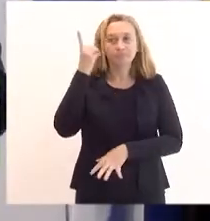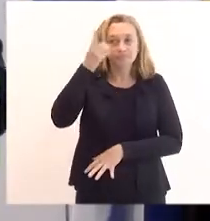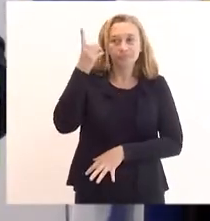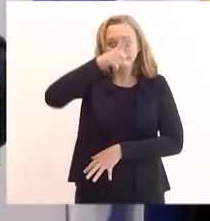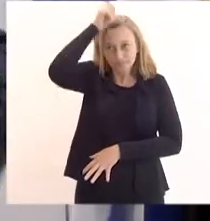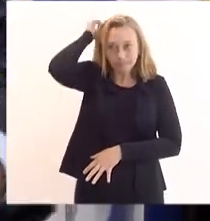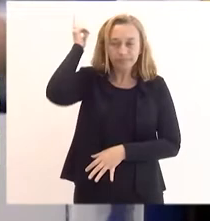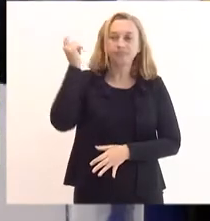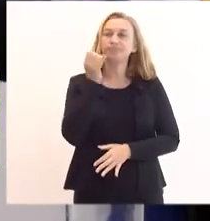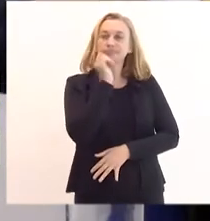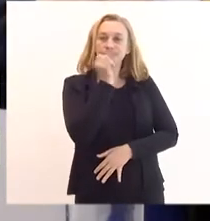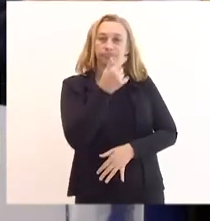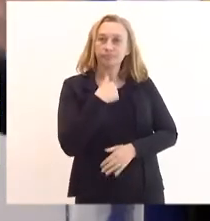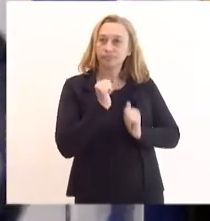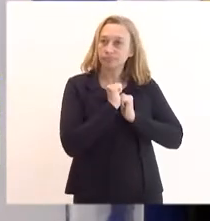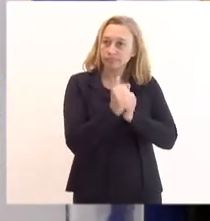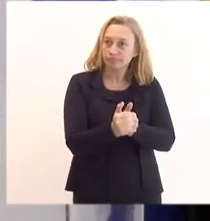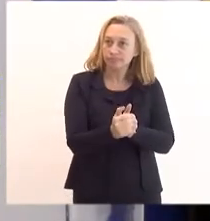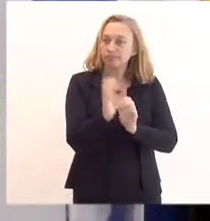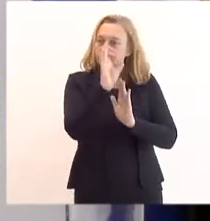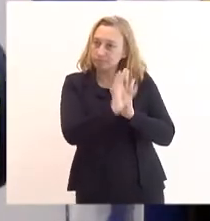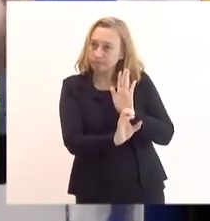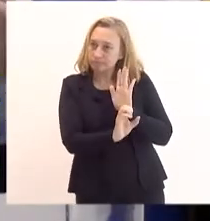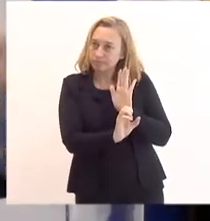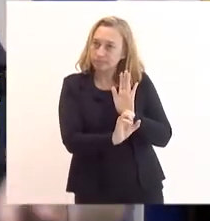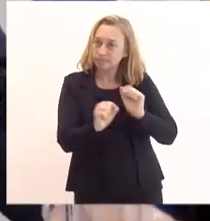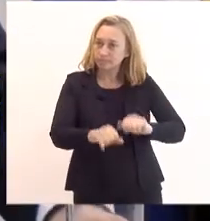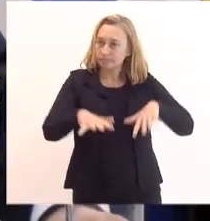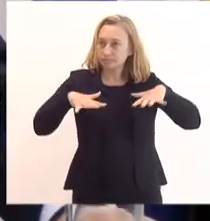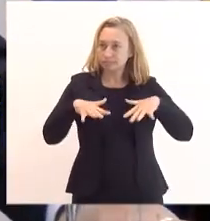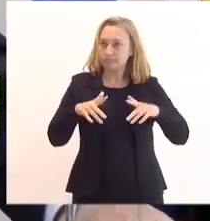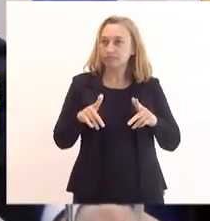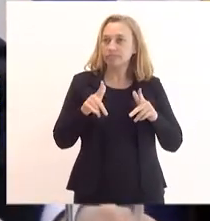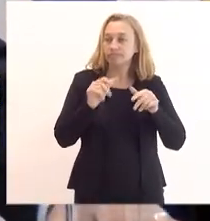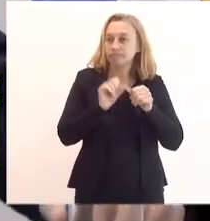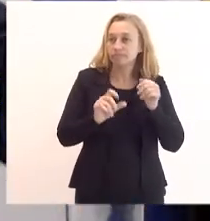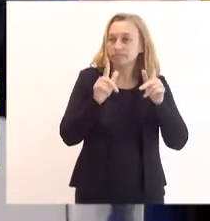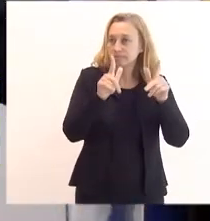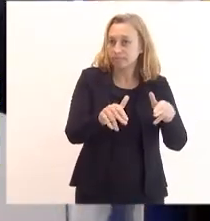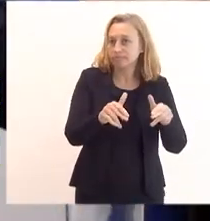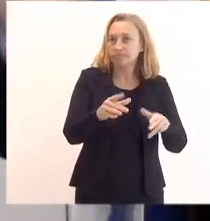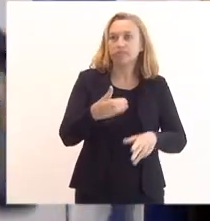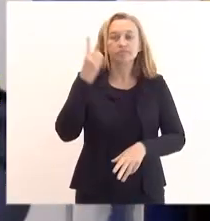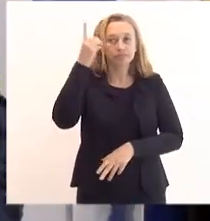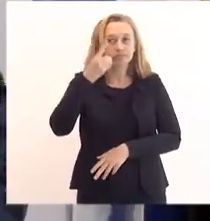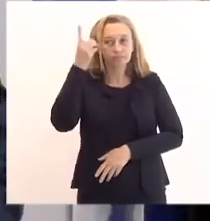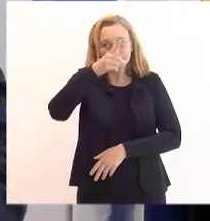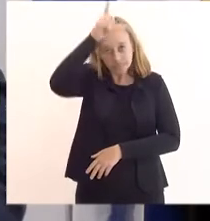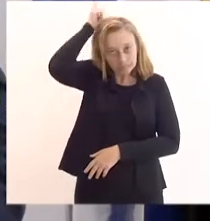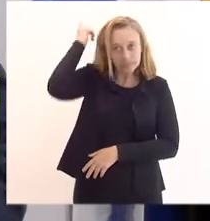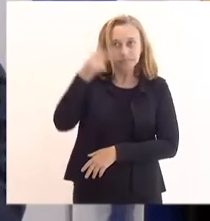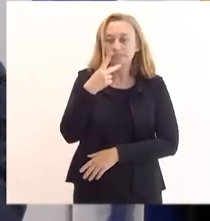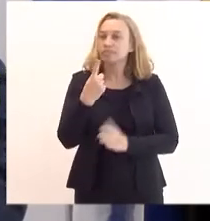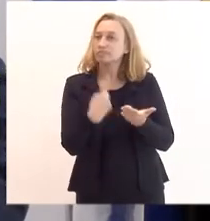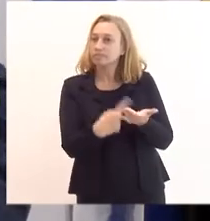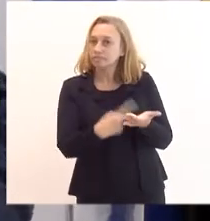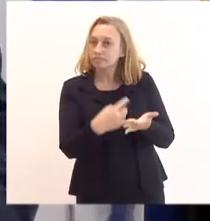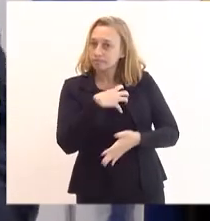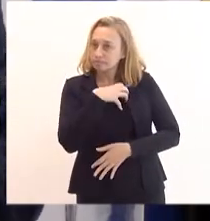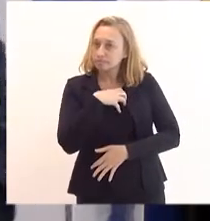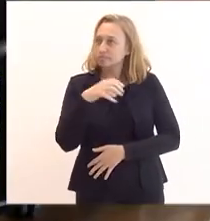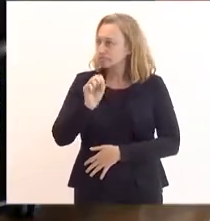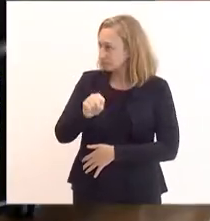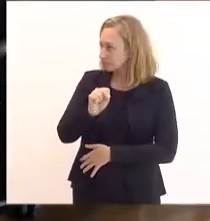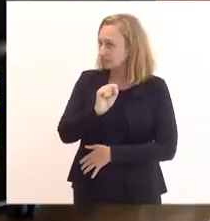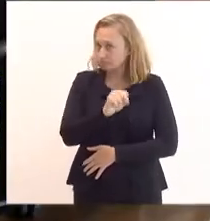eu vou acompanhar. Tá. E as emendas de plenário eu vou fazer como o deputado Luiz Paulo acabou tá de... Fechado. Eu quero um acordo nesse sentido. Acordo.